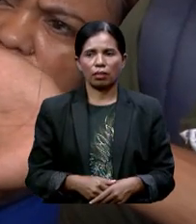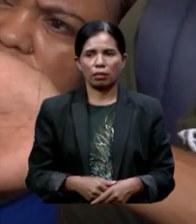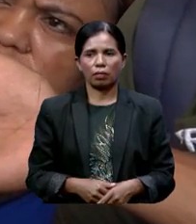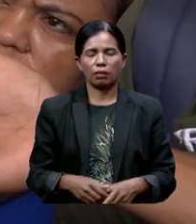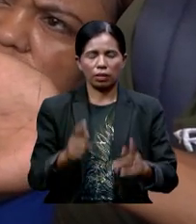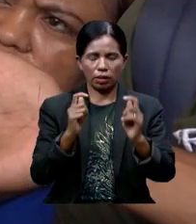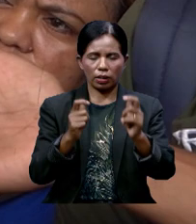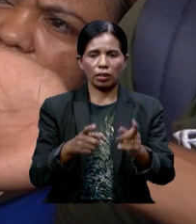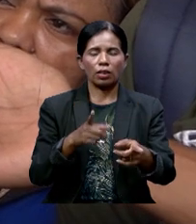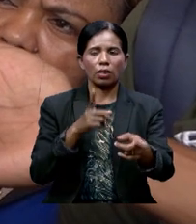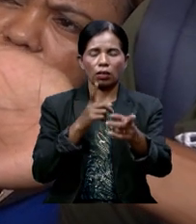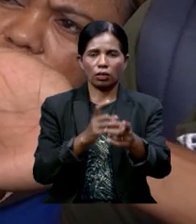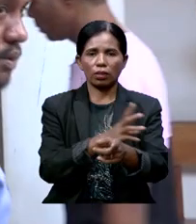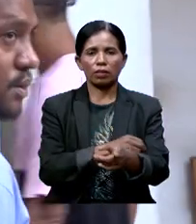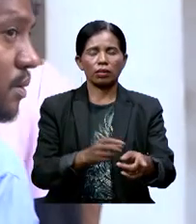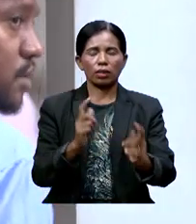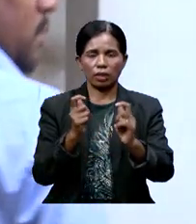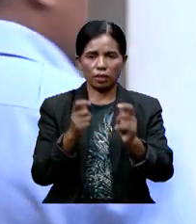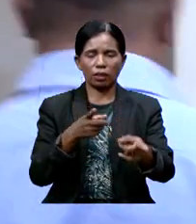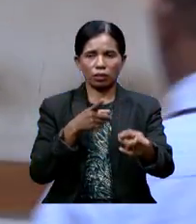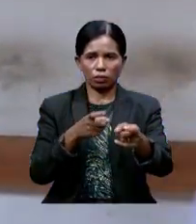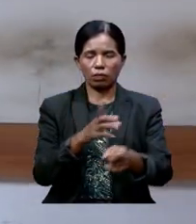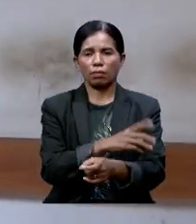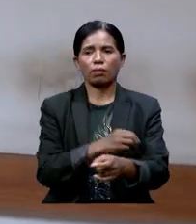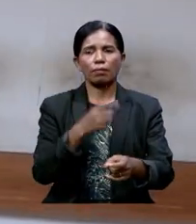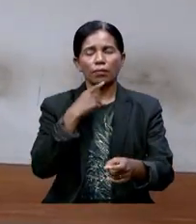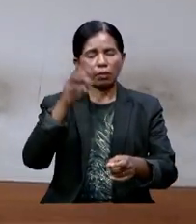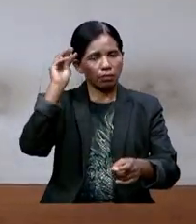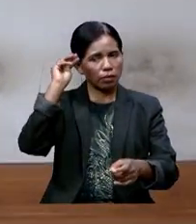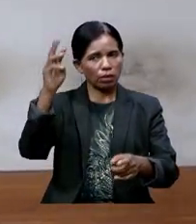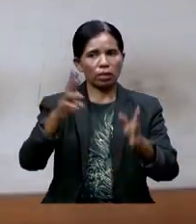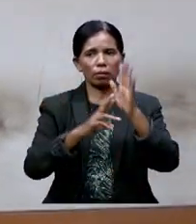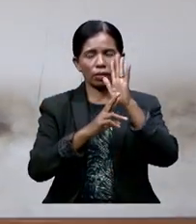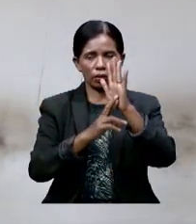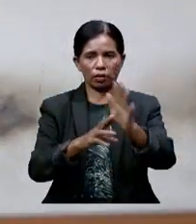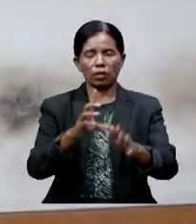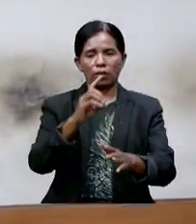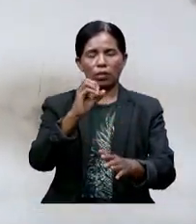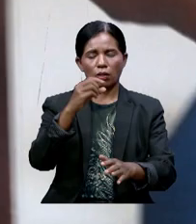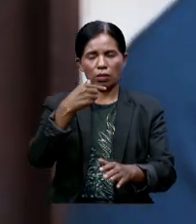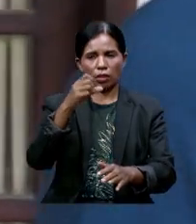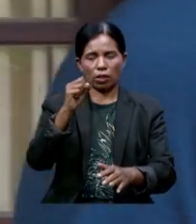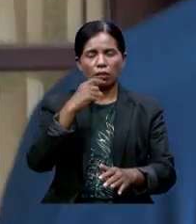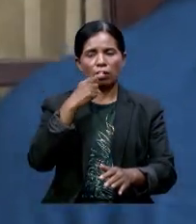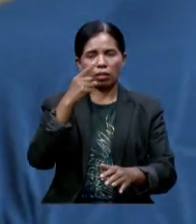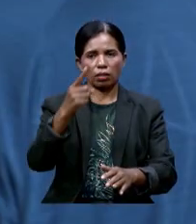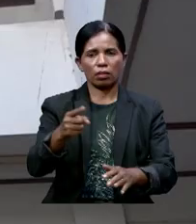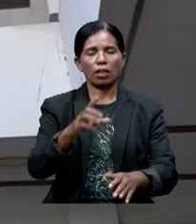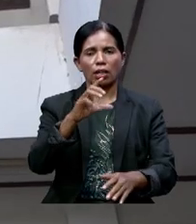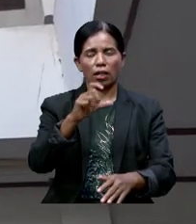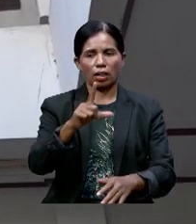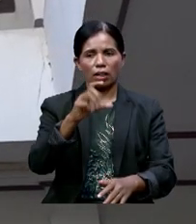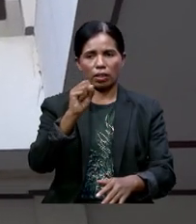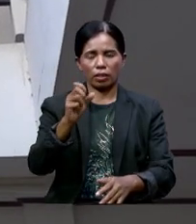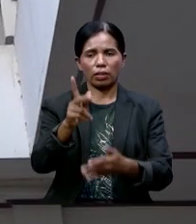tentativa homicídio. E a processo primeiro interrogatório, o Ministério Público representa o seu procurador Domingos Barreto, acusa Arguido LS o crime